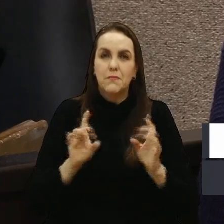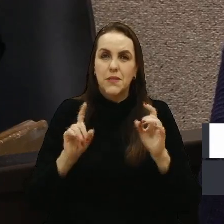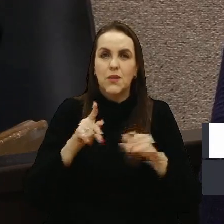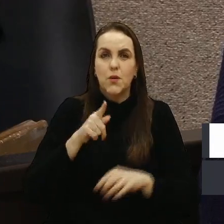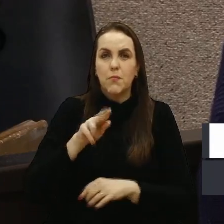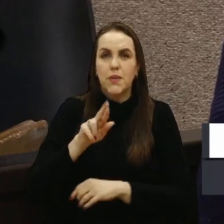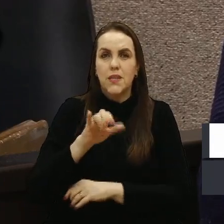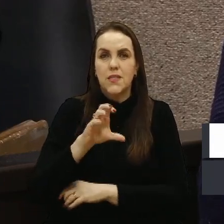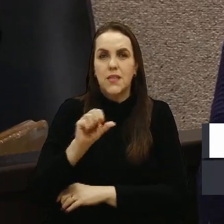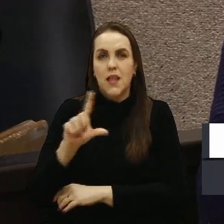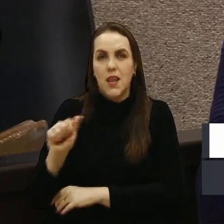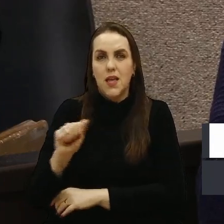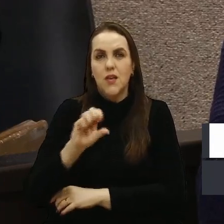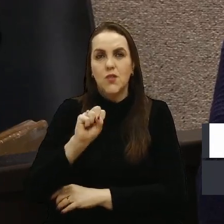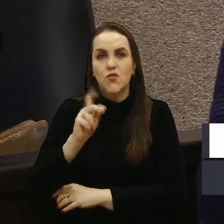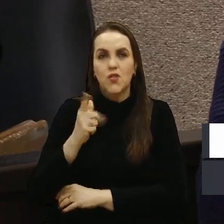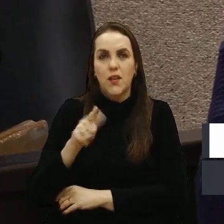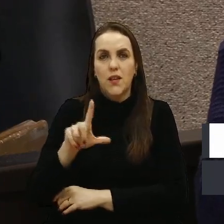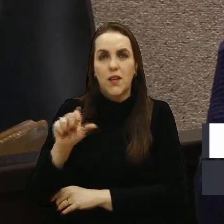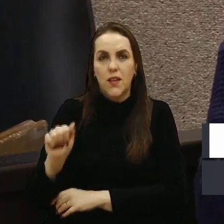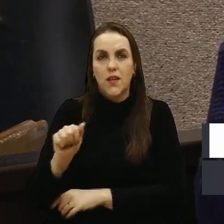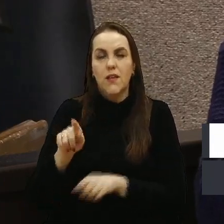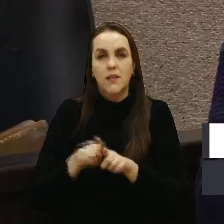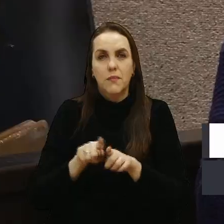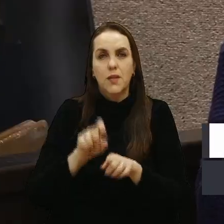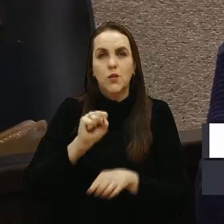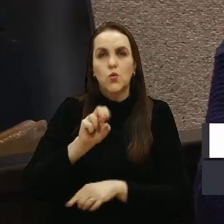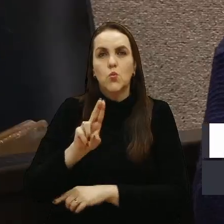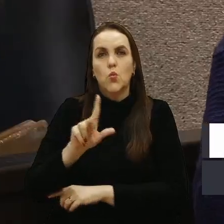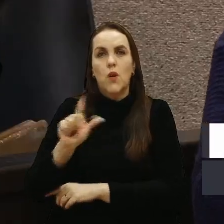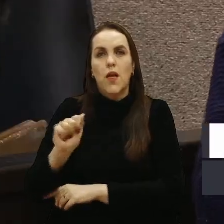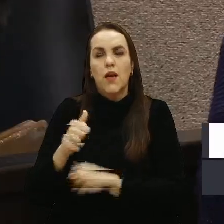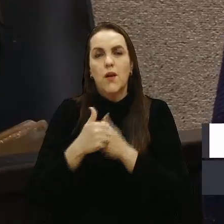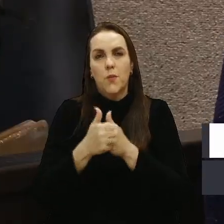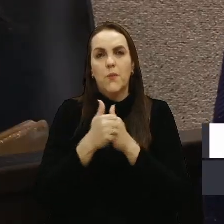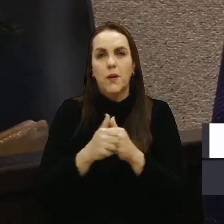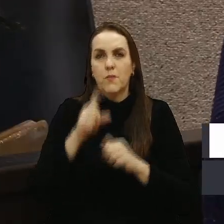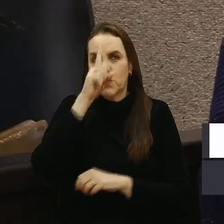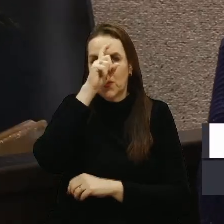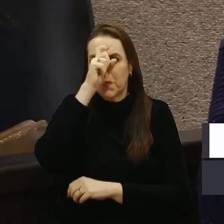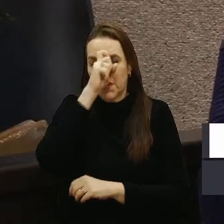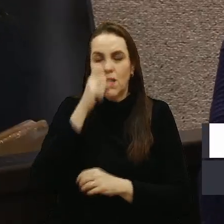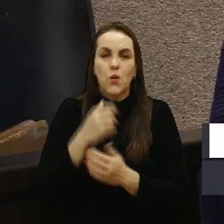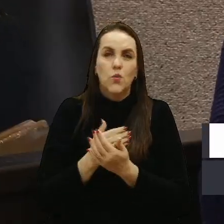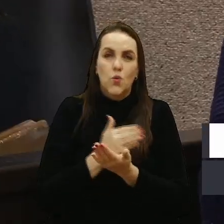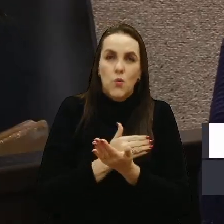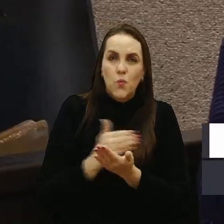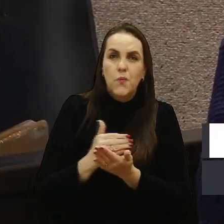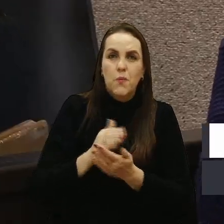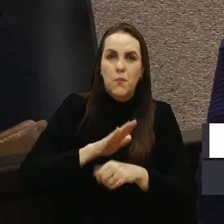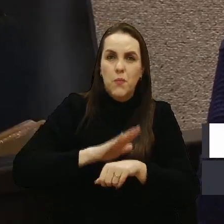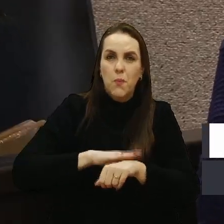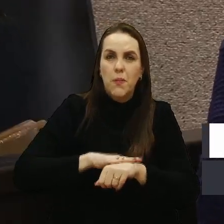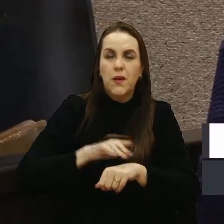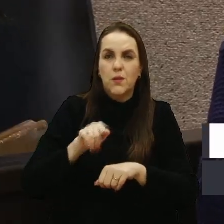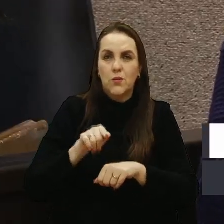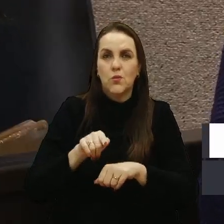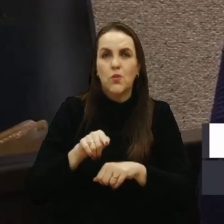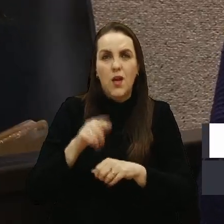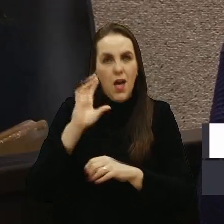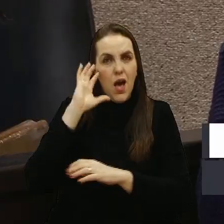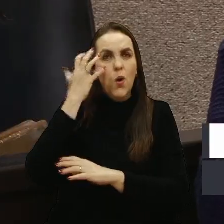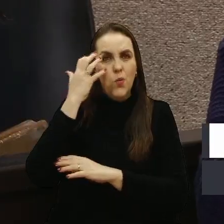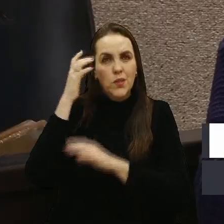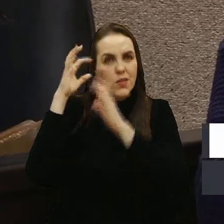à Sheila e também à Sola, que a gente acompanhou no hospital desde o momento do